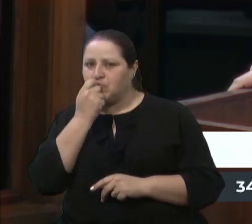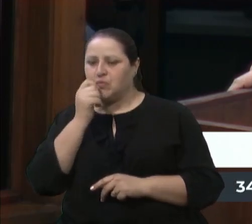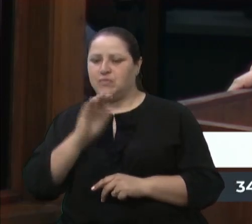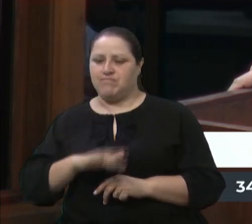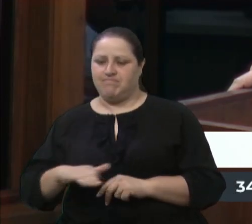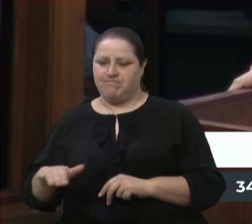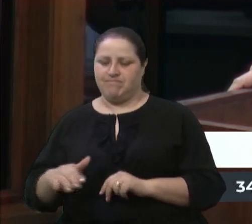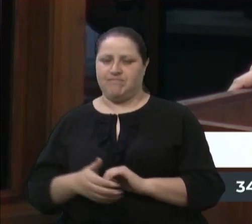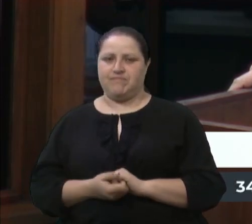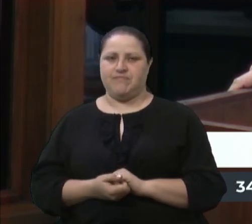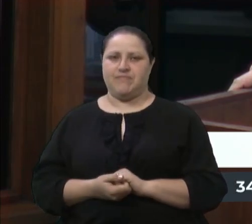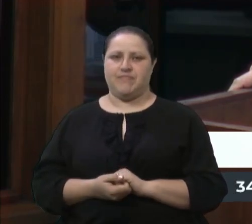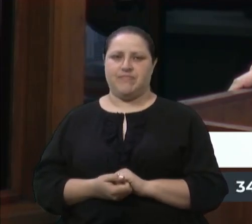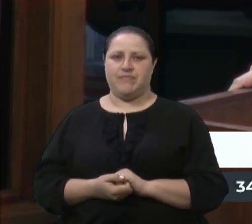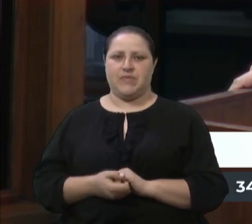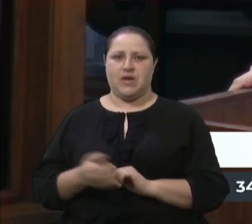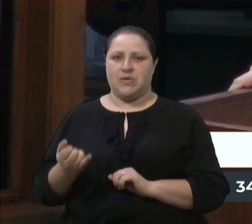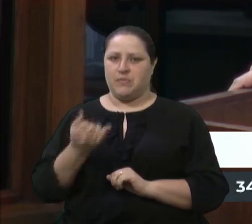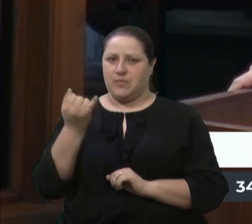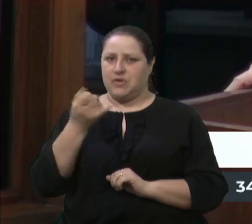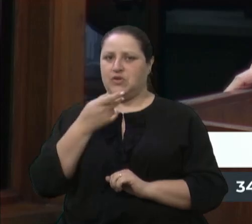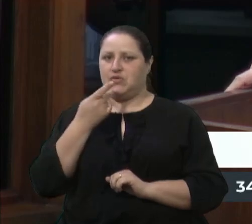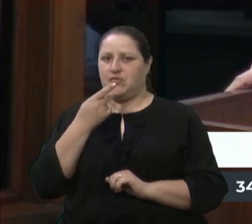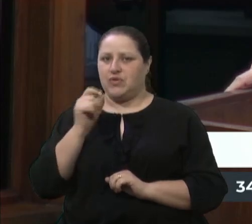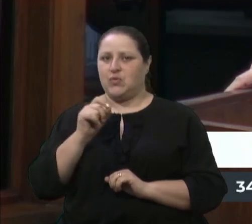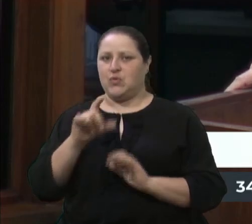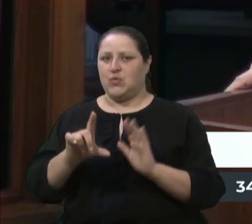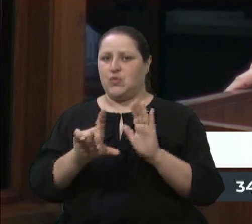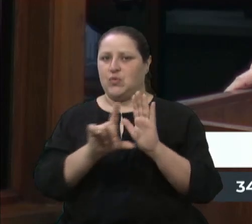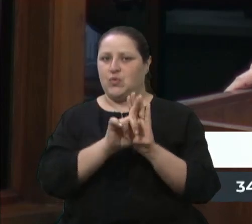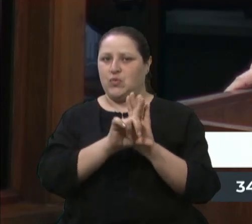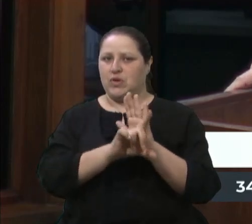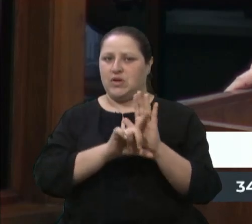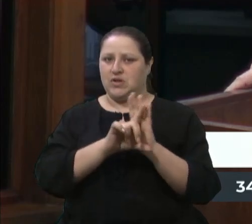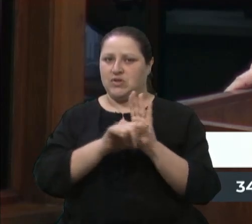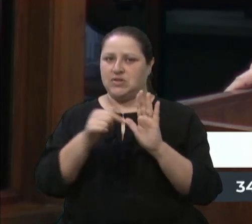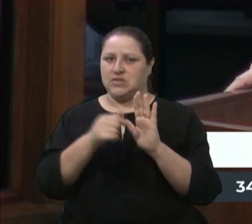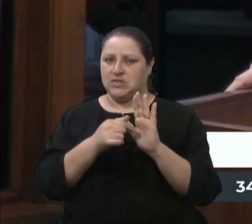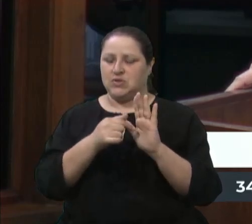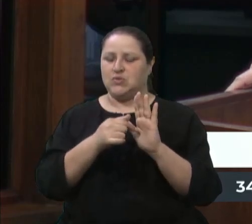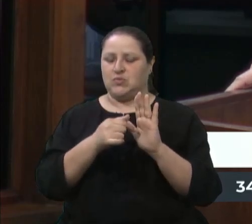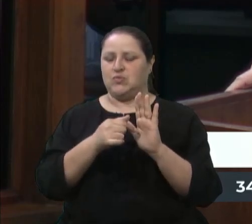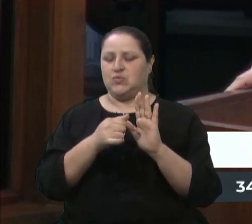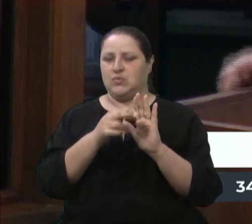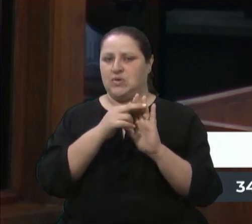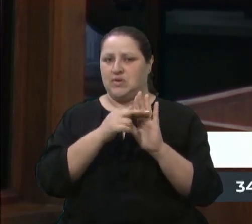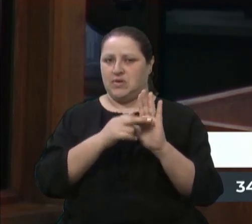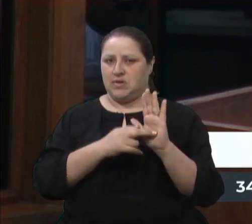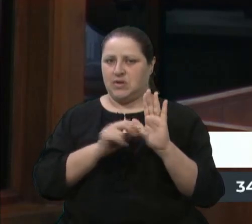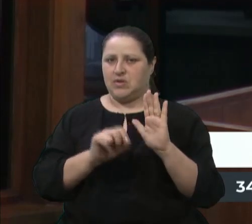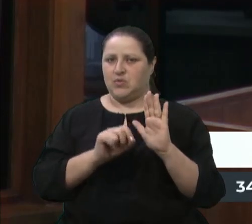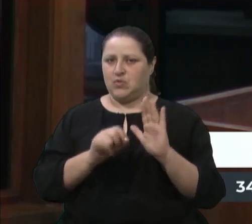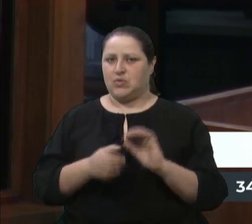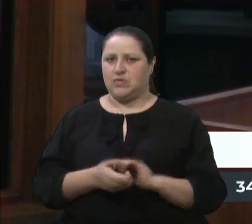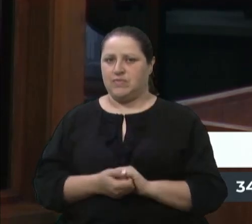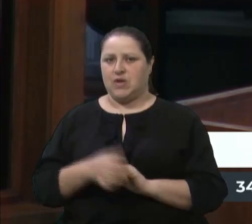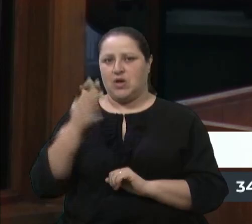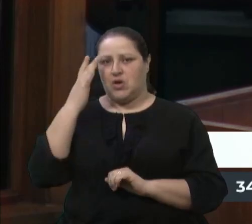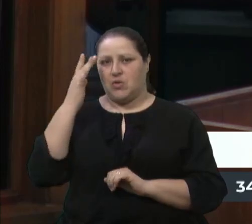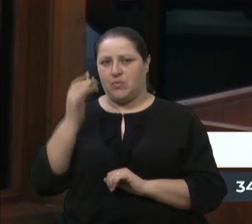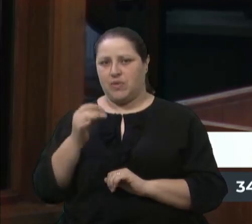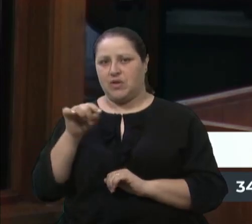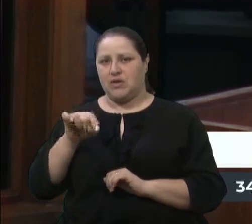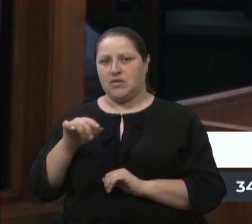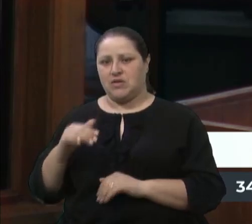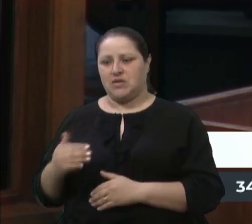importante aqui trazer o que essa legislação estabelece, entendendo que esse desenvolvimento é